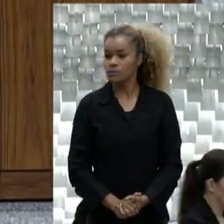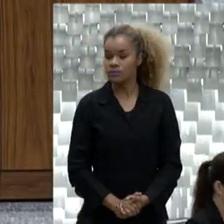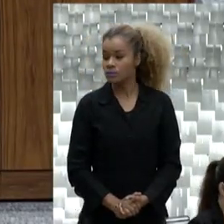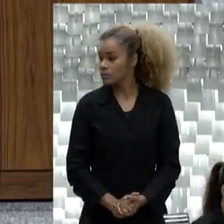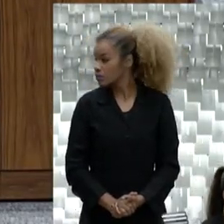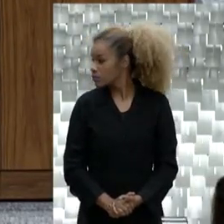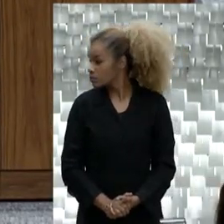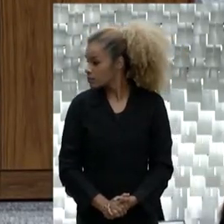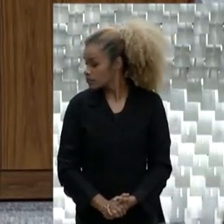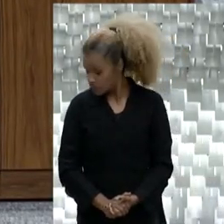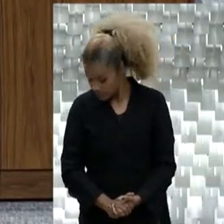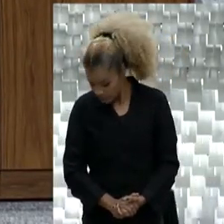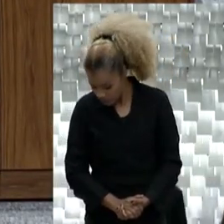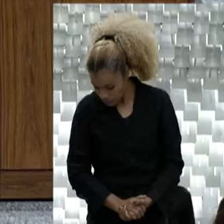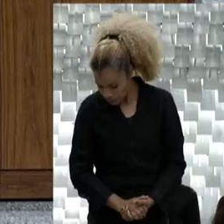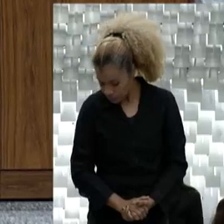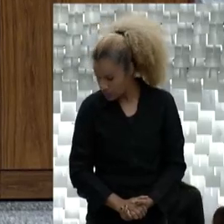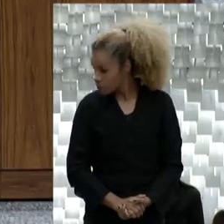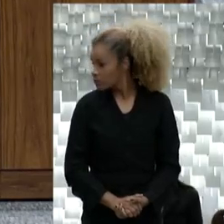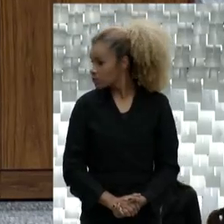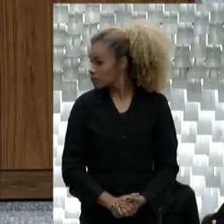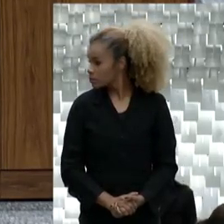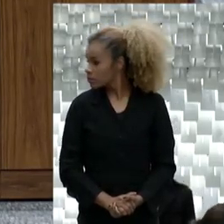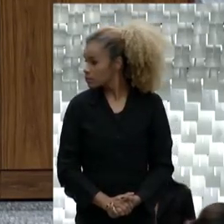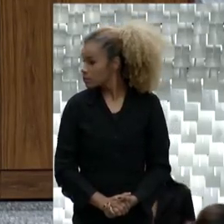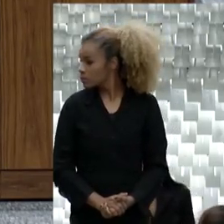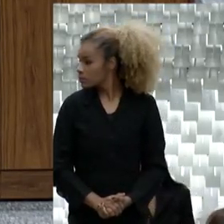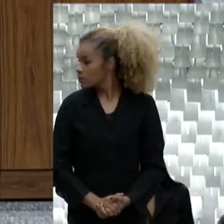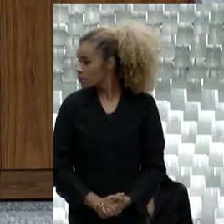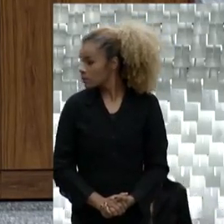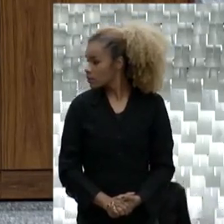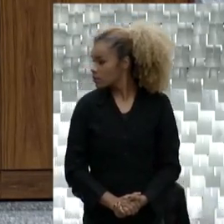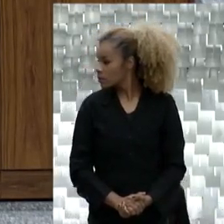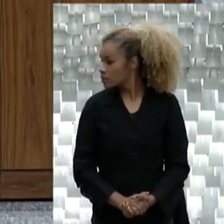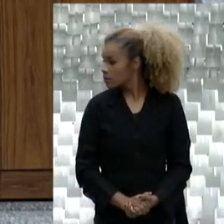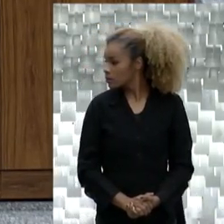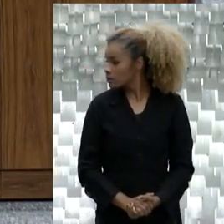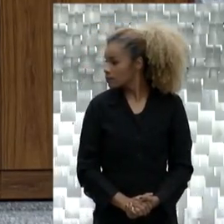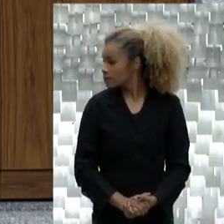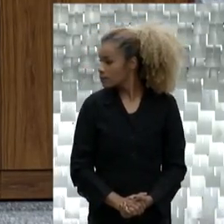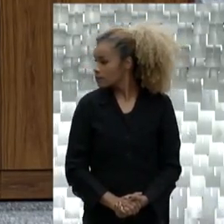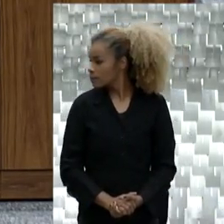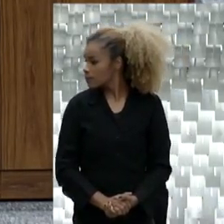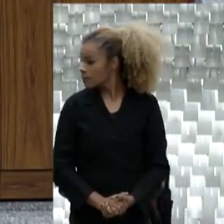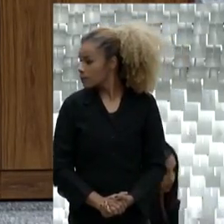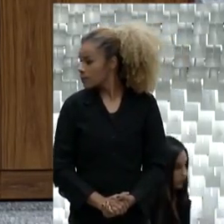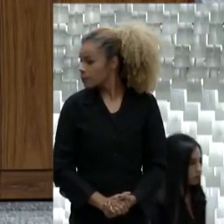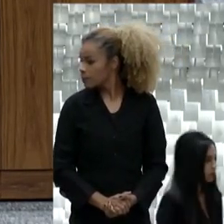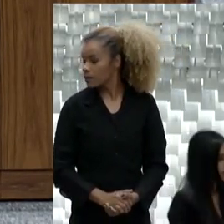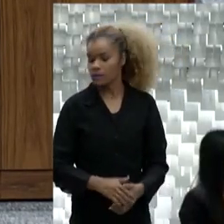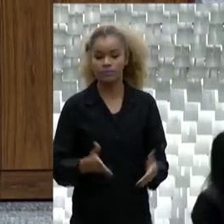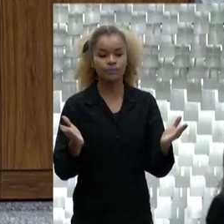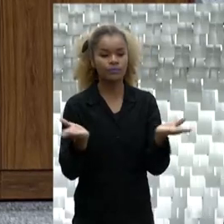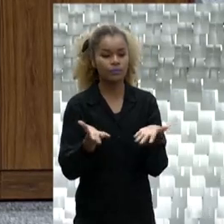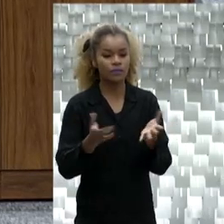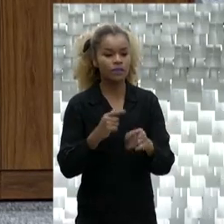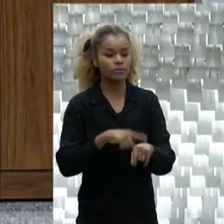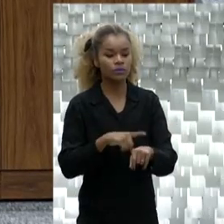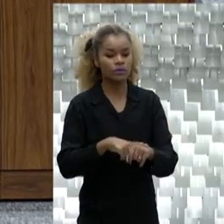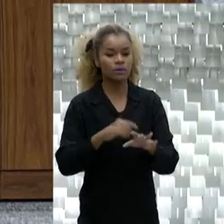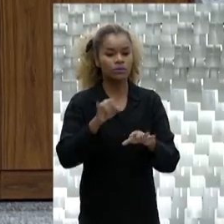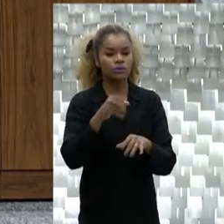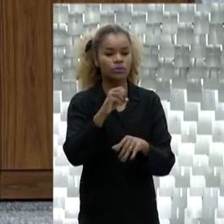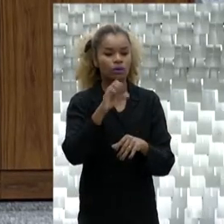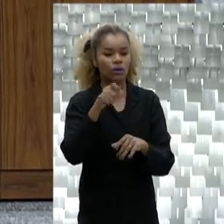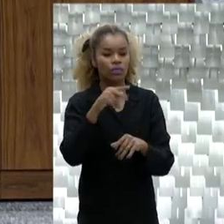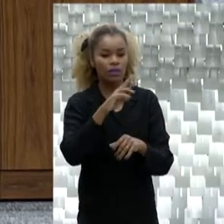Neste momento, o senhor ministro presidente João Otávio de Noronha fará a entrega da medalha comemorativa dos 30 anos do